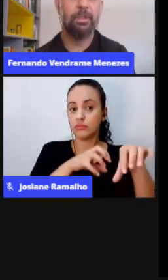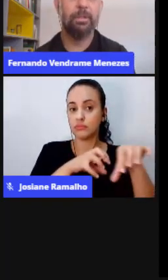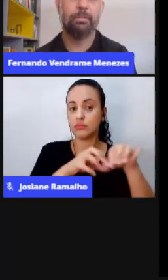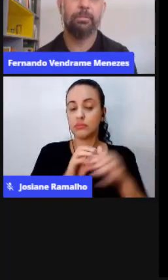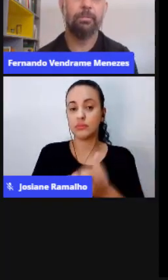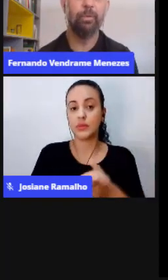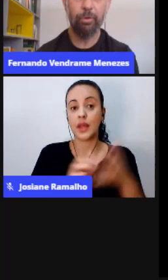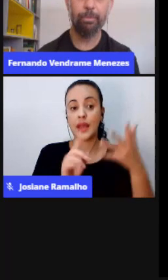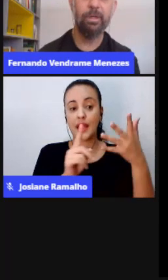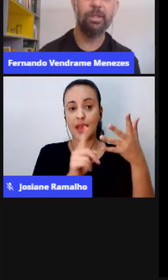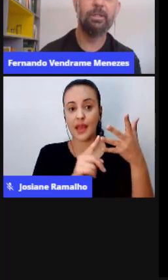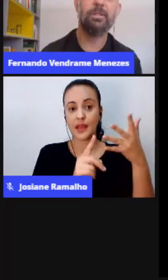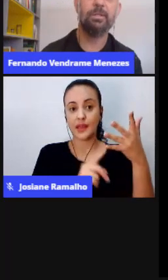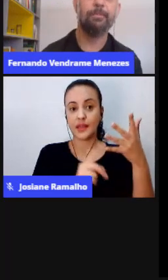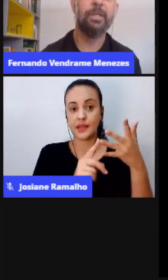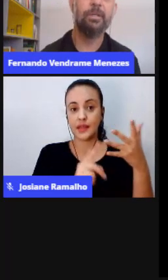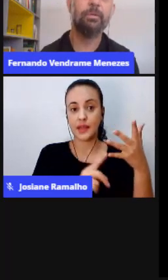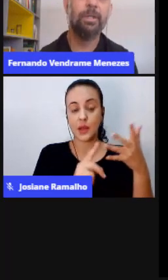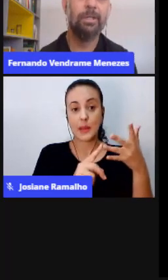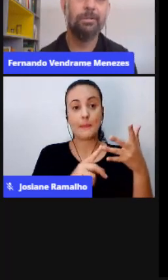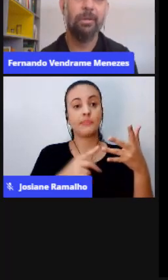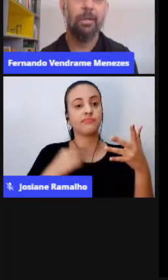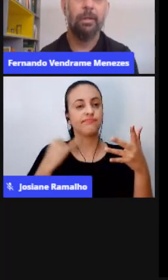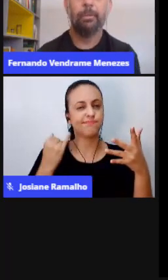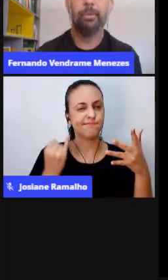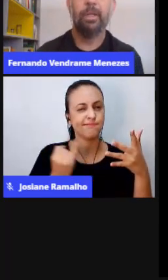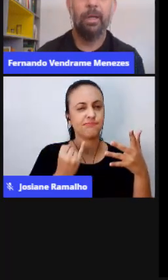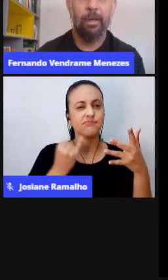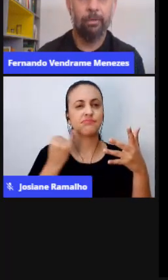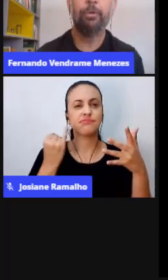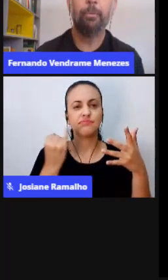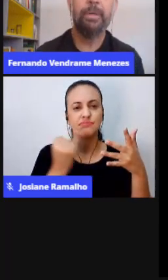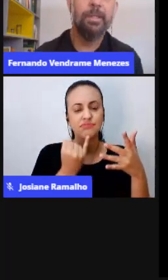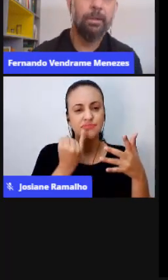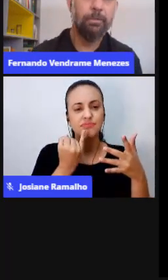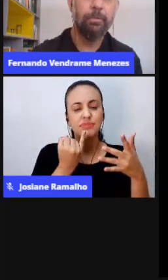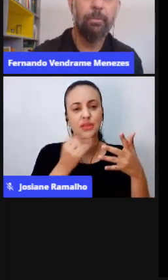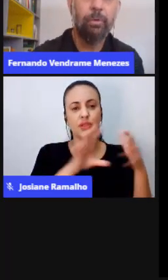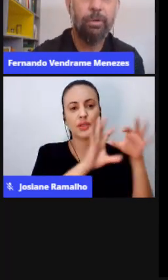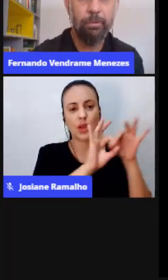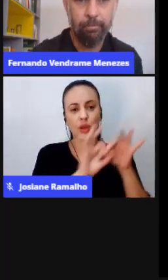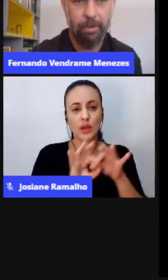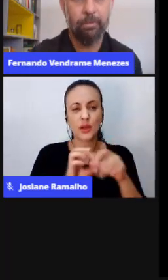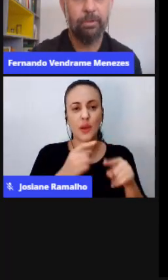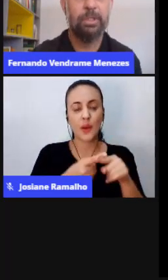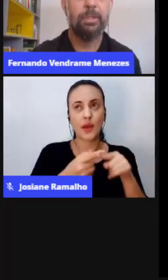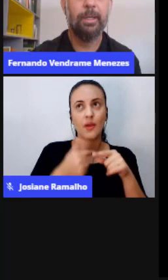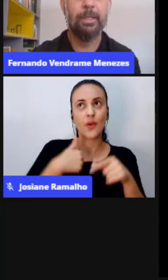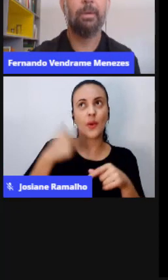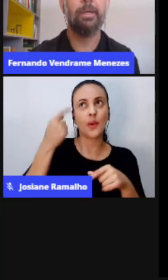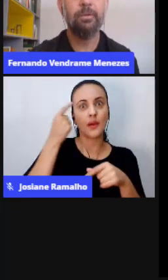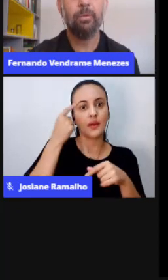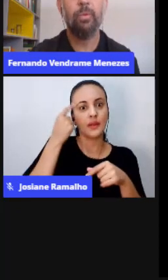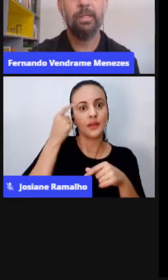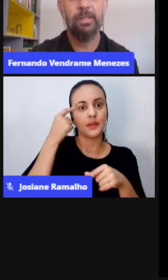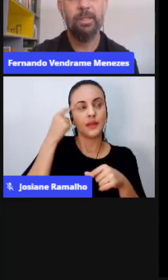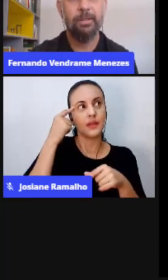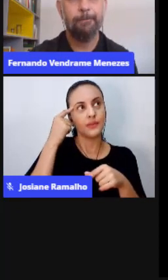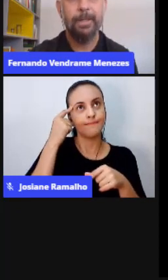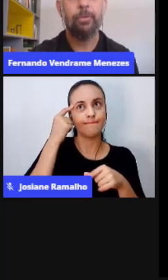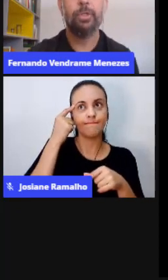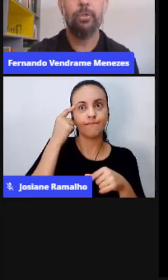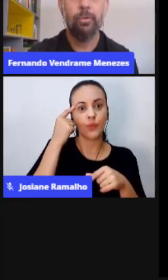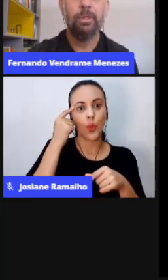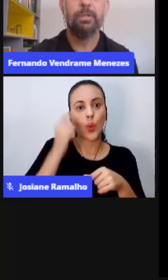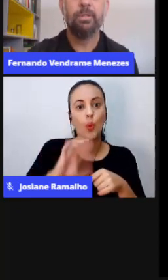são muito importantes nesse contexto, porque eu fico pensando muito, quando a gente está trabalhando com